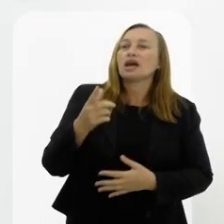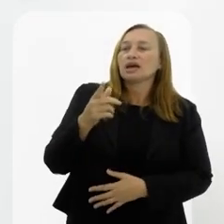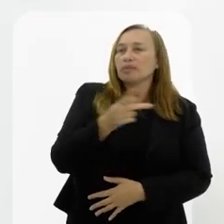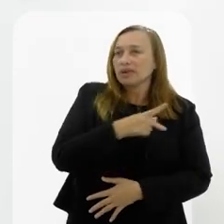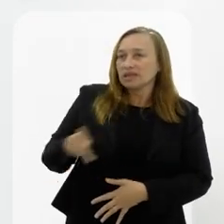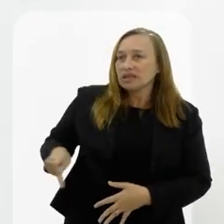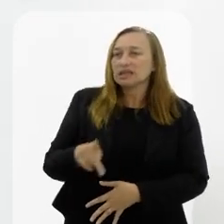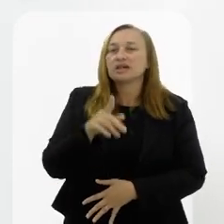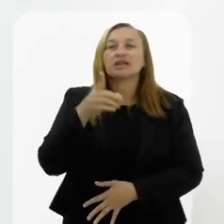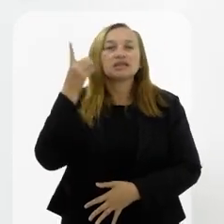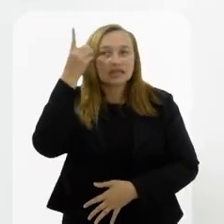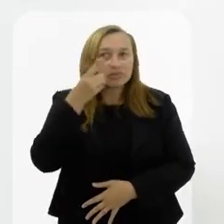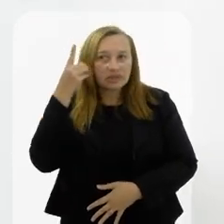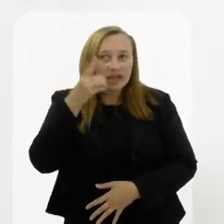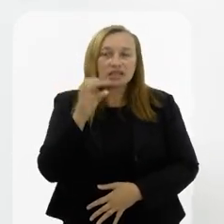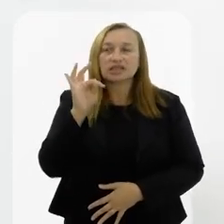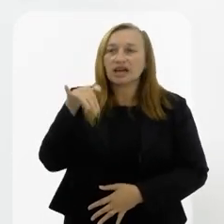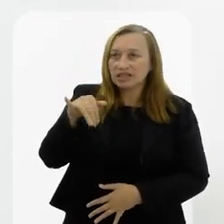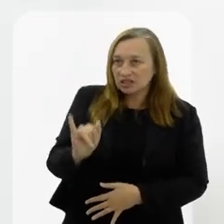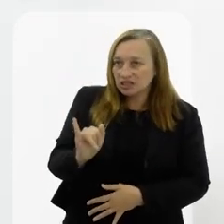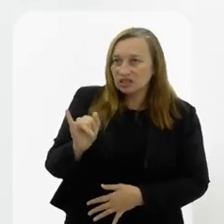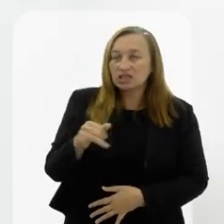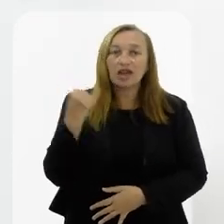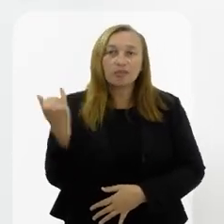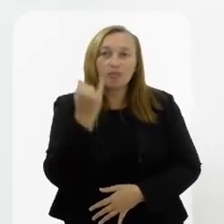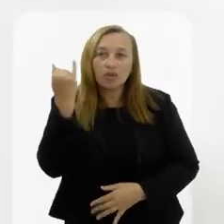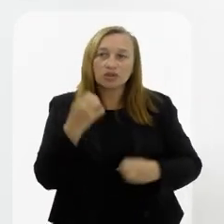do deputado Tandy Vieira. Então, é importante que a gente